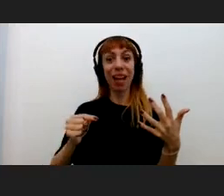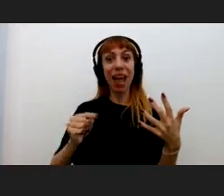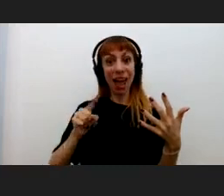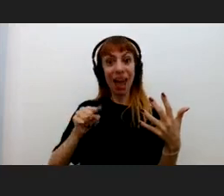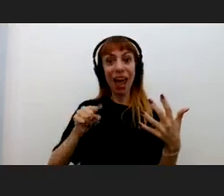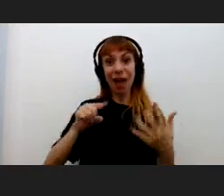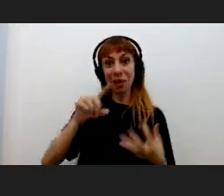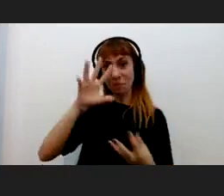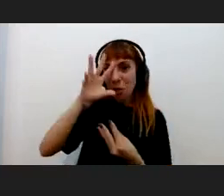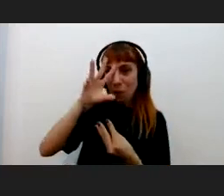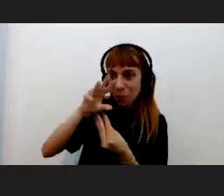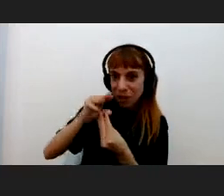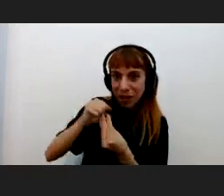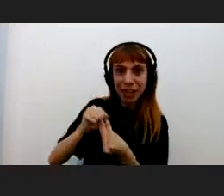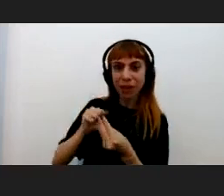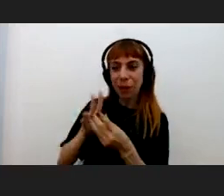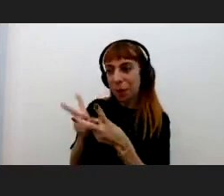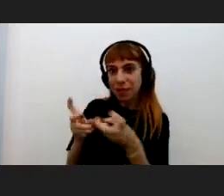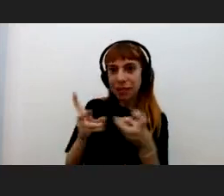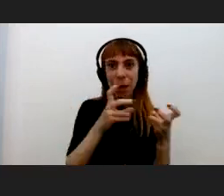enfim.